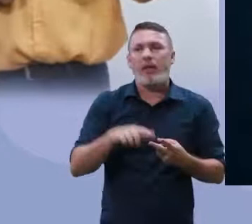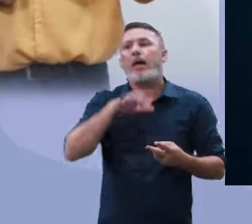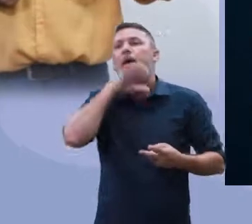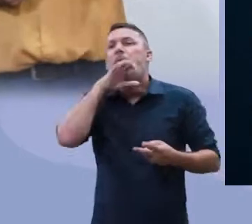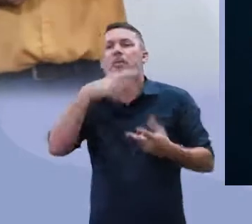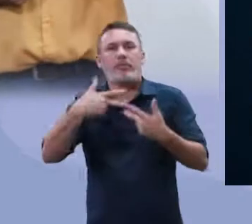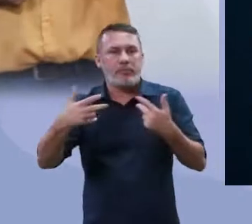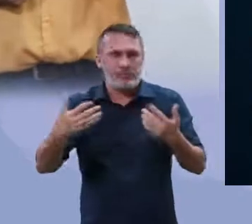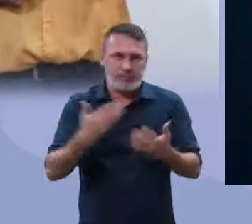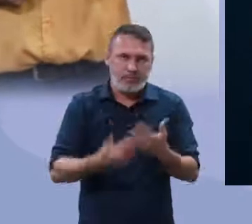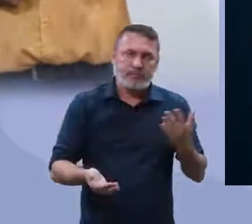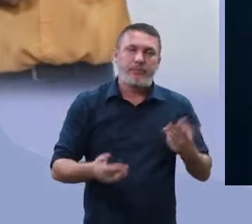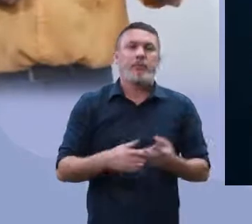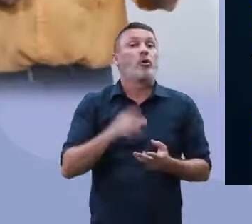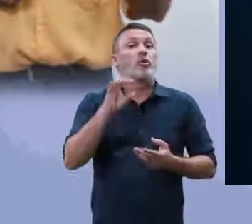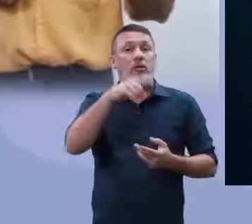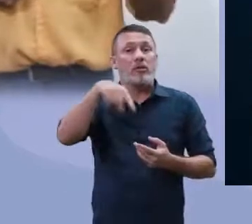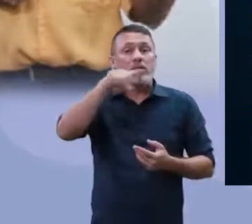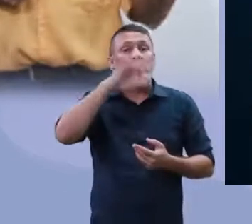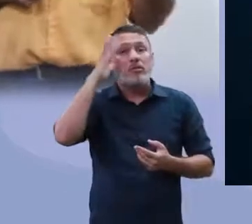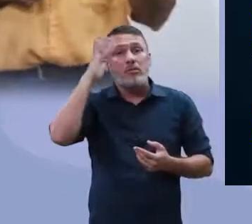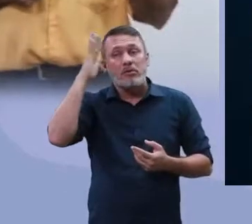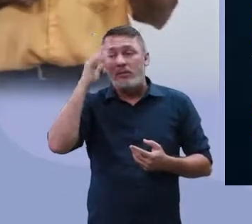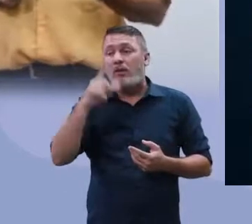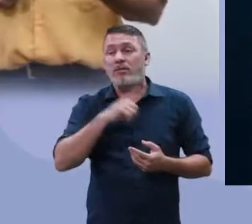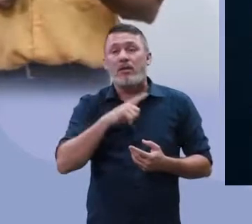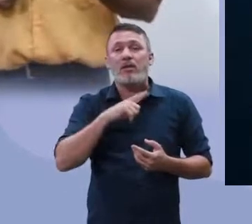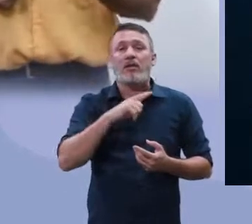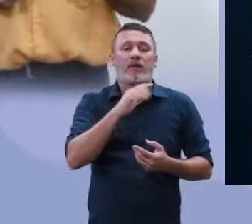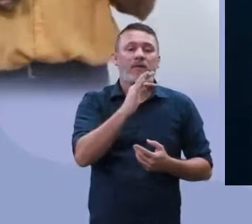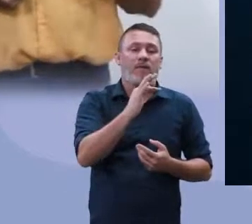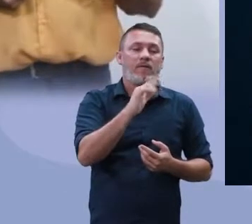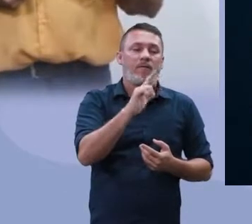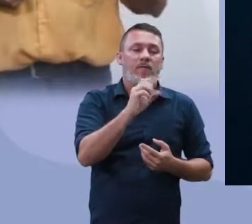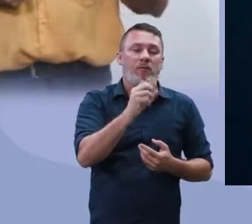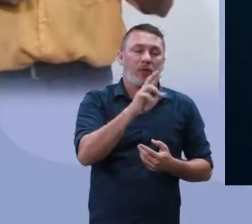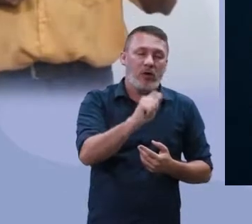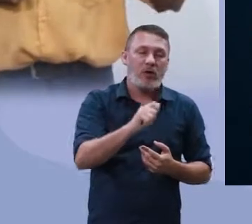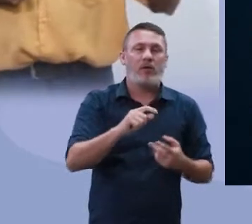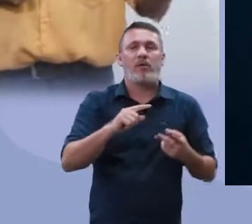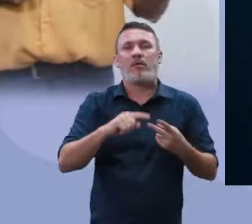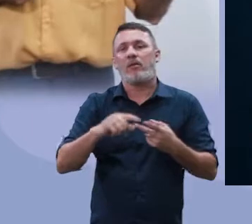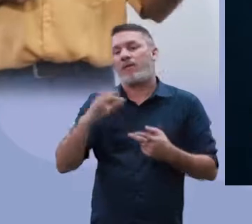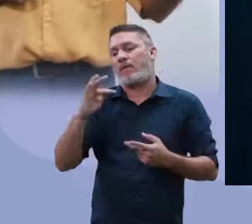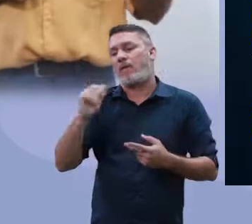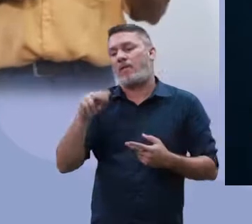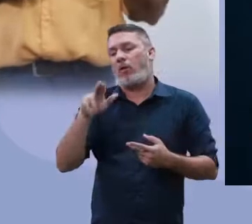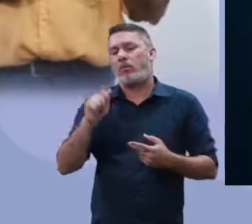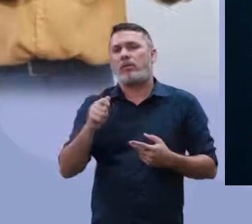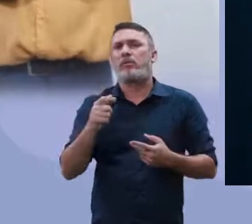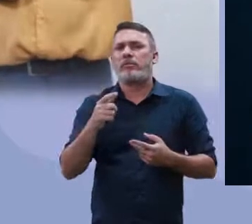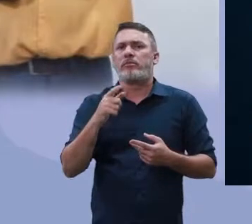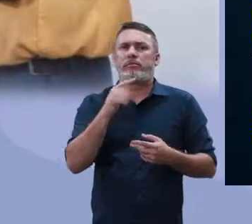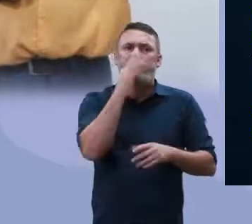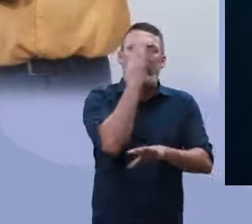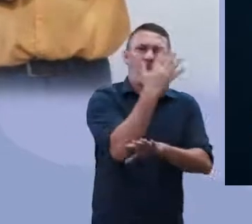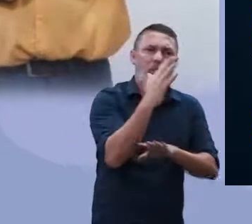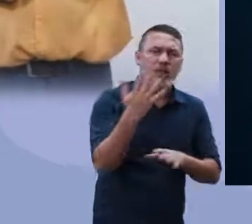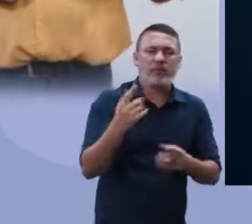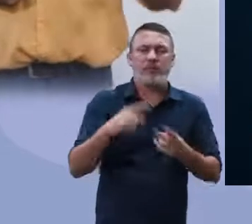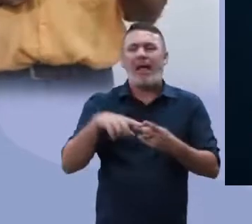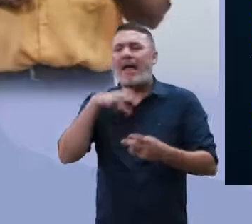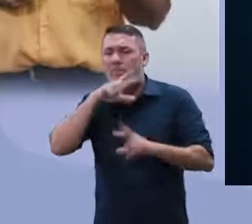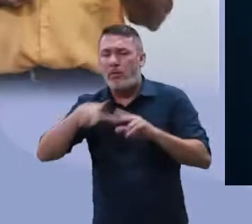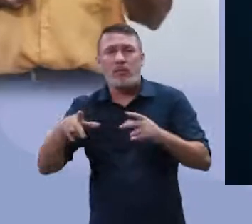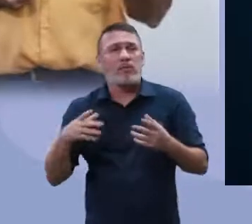de curiosidade, né, você vai ter perda de flora e fauna. E só relembrando, quando nós fazemos uso, por exemplo,